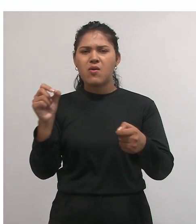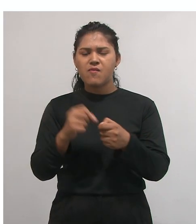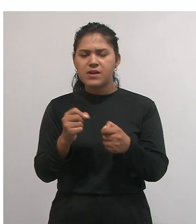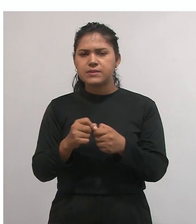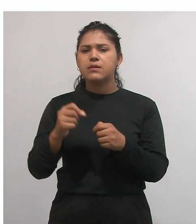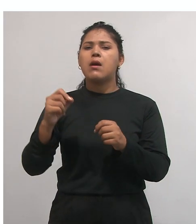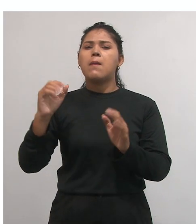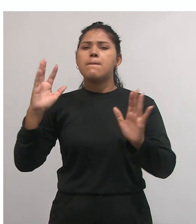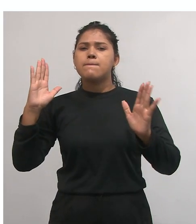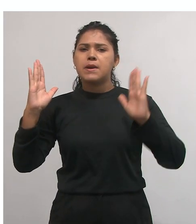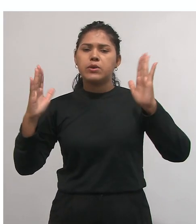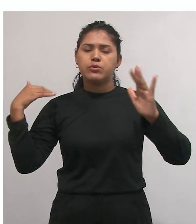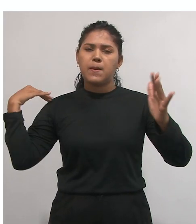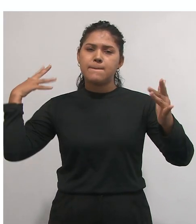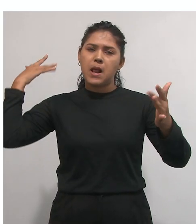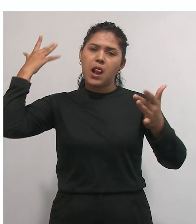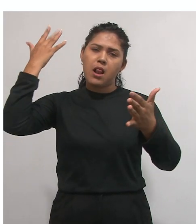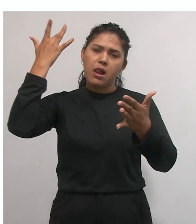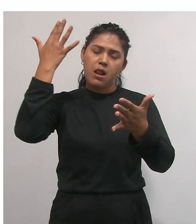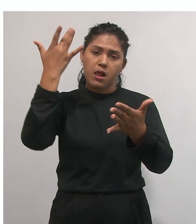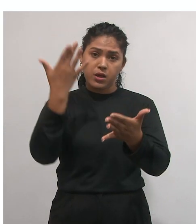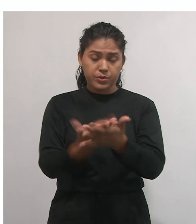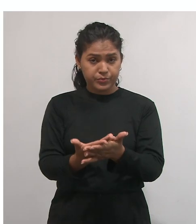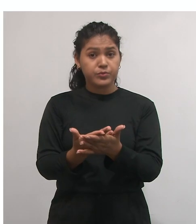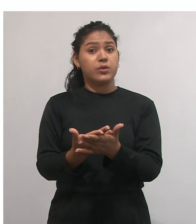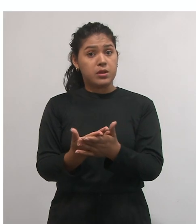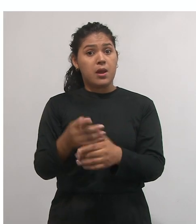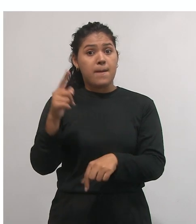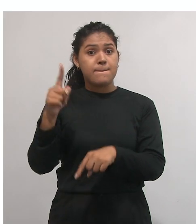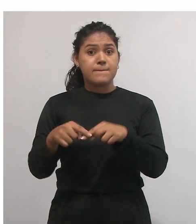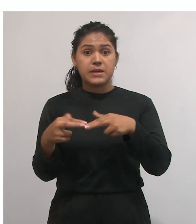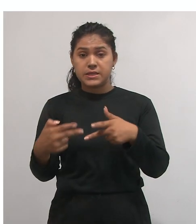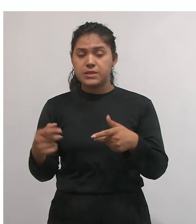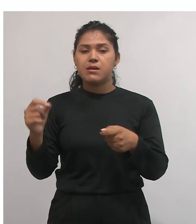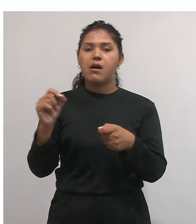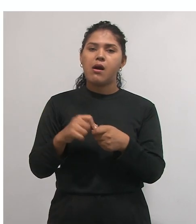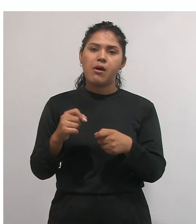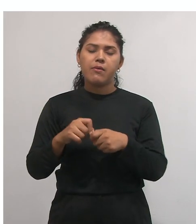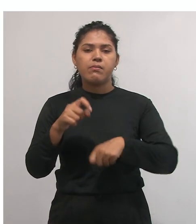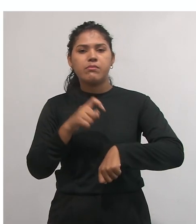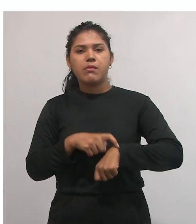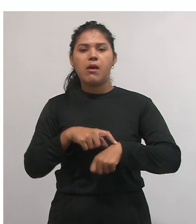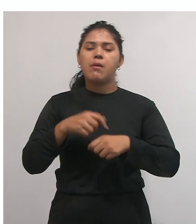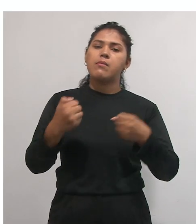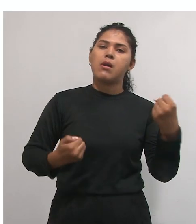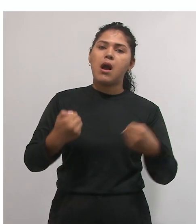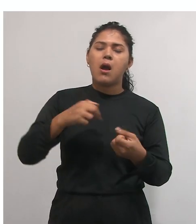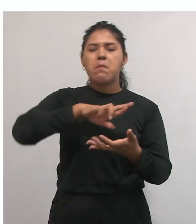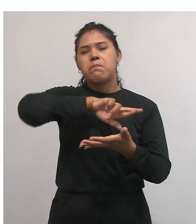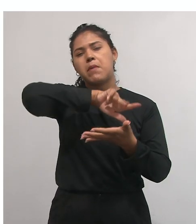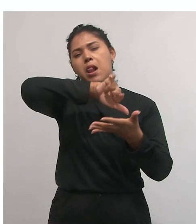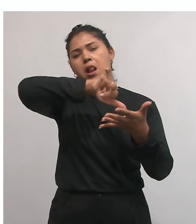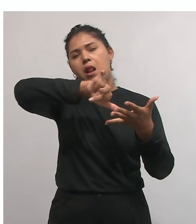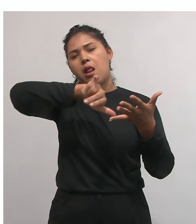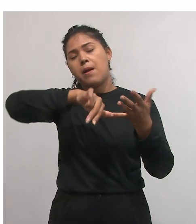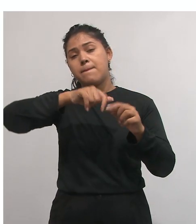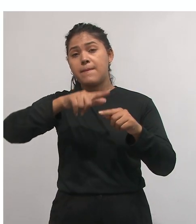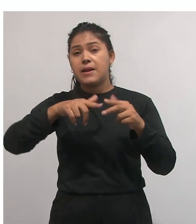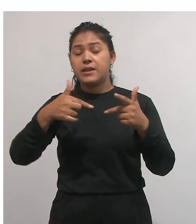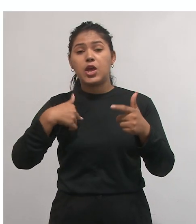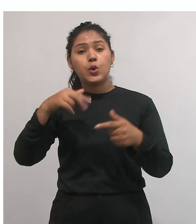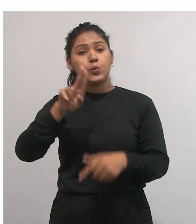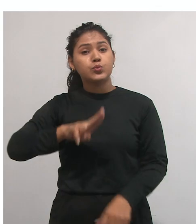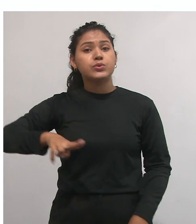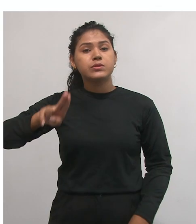custos, tanto os custos diretos, que são aqueles que eu consigo medir de cada produto, né, medir